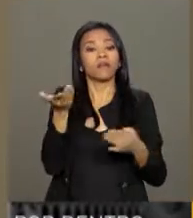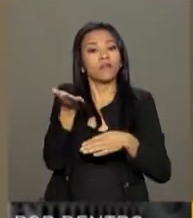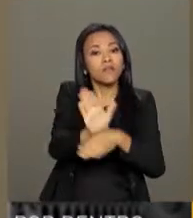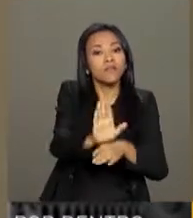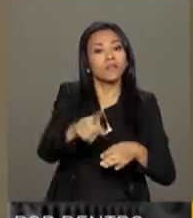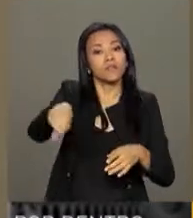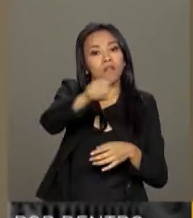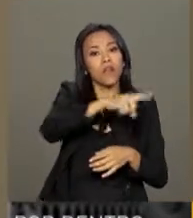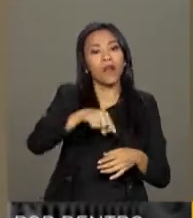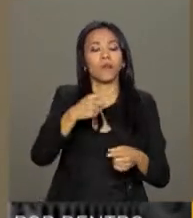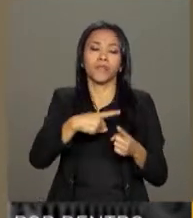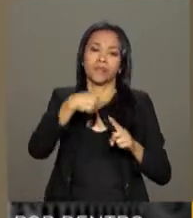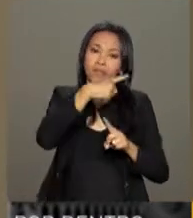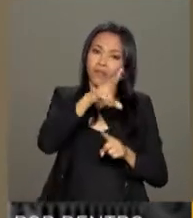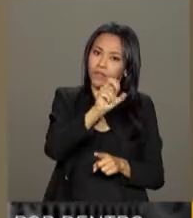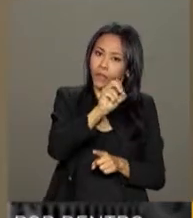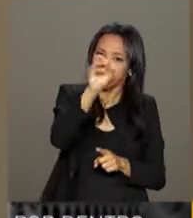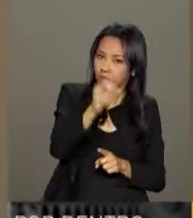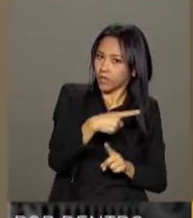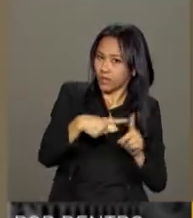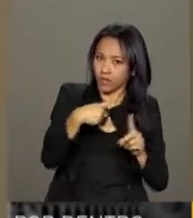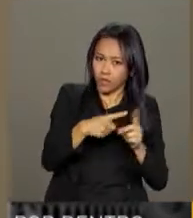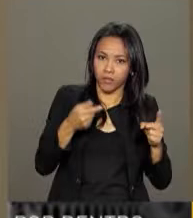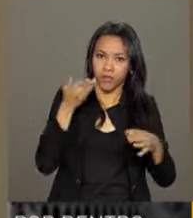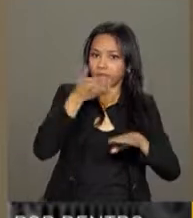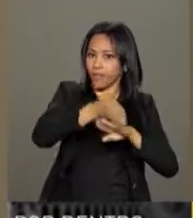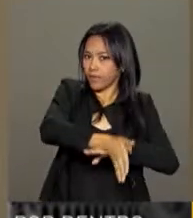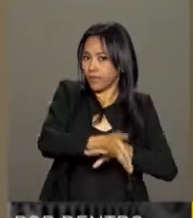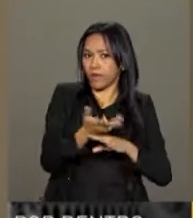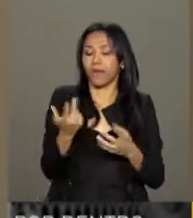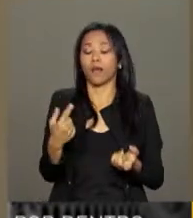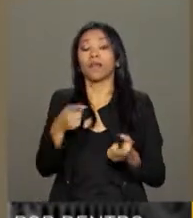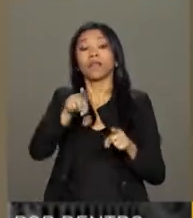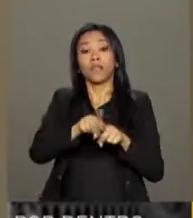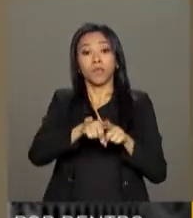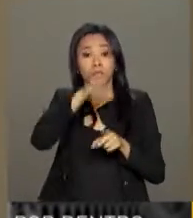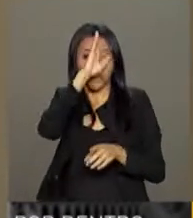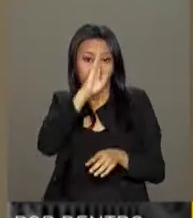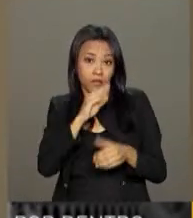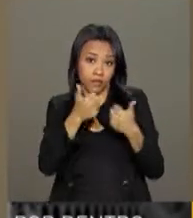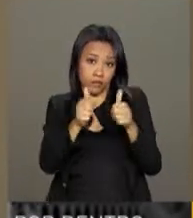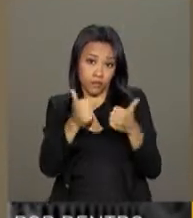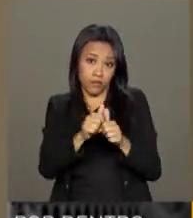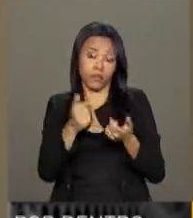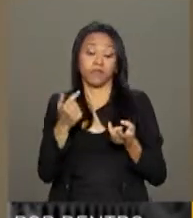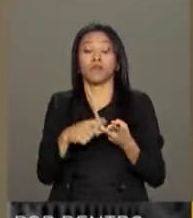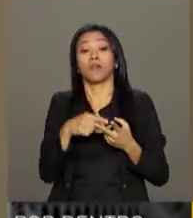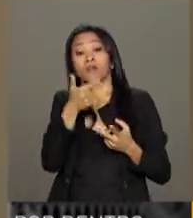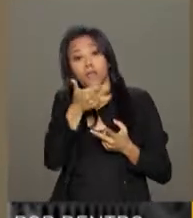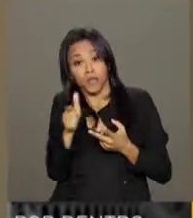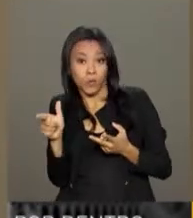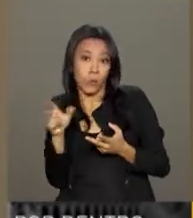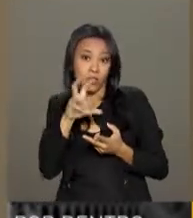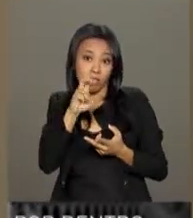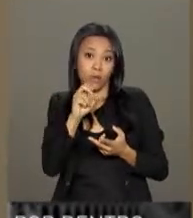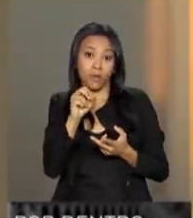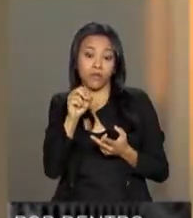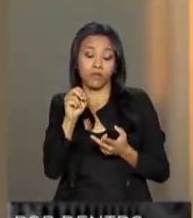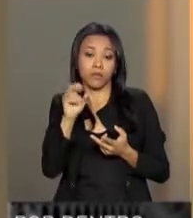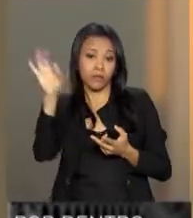como da entrada da passagem estadual gratuita e as demais por com 50% de desconto